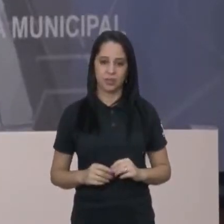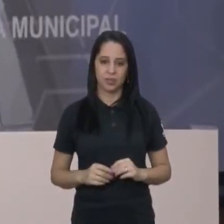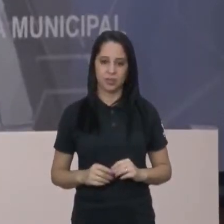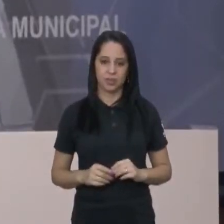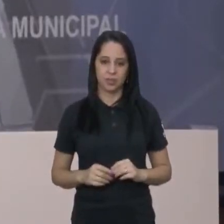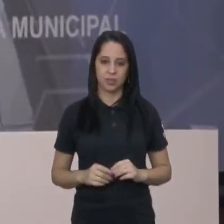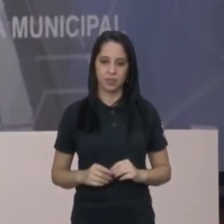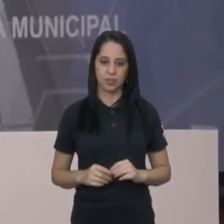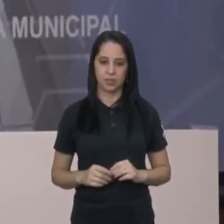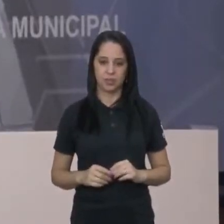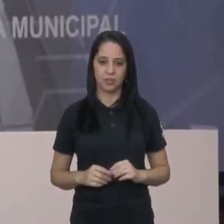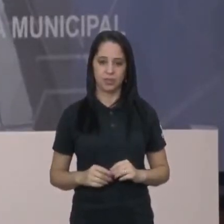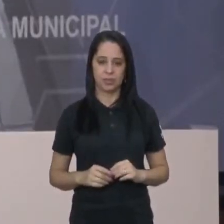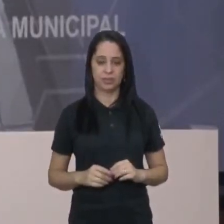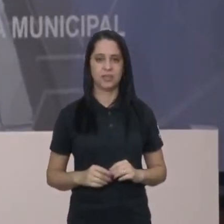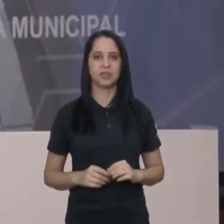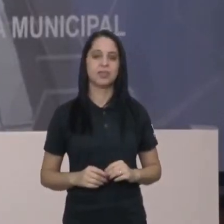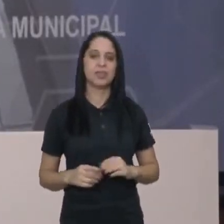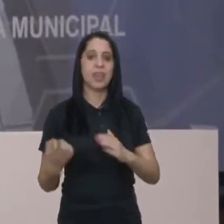Zarriton.